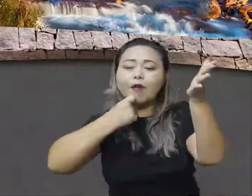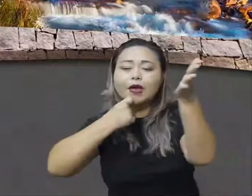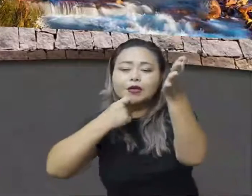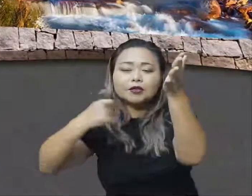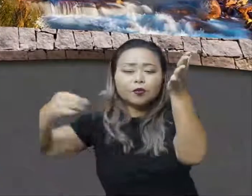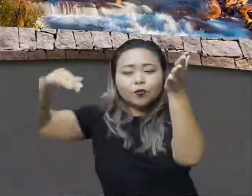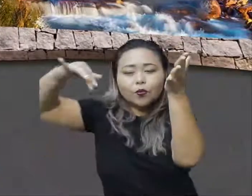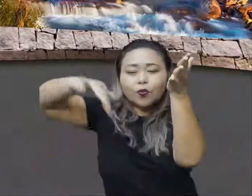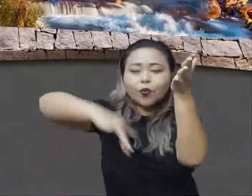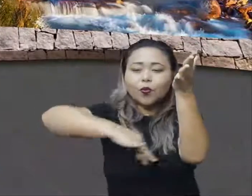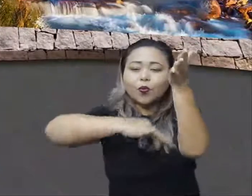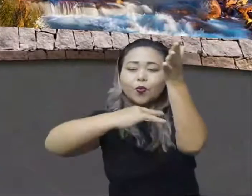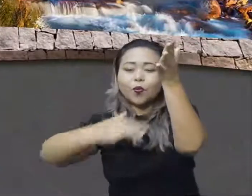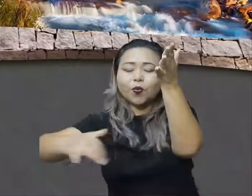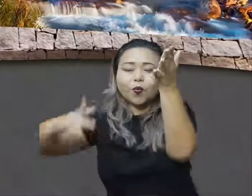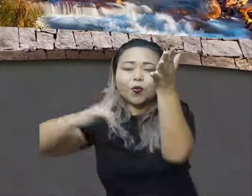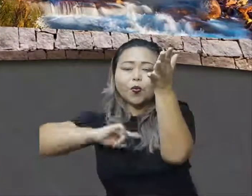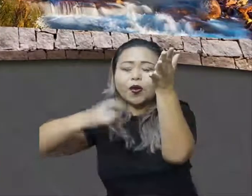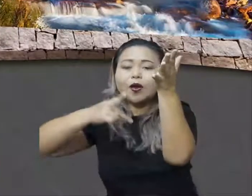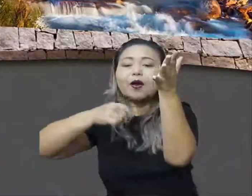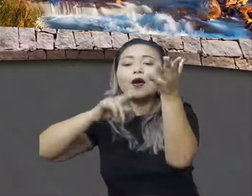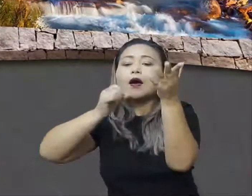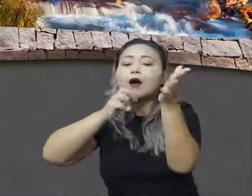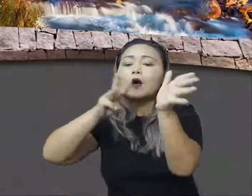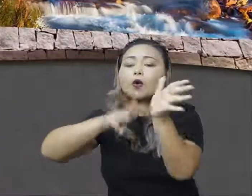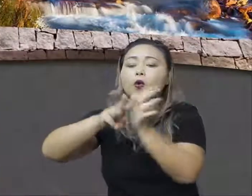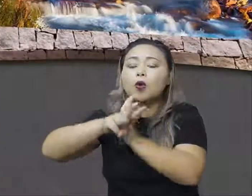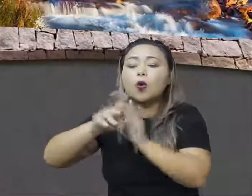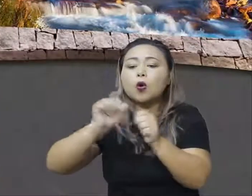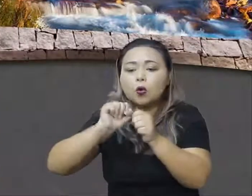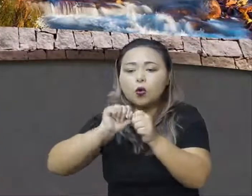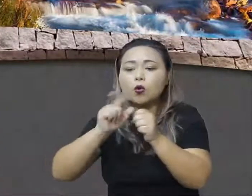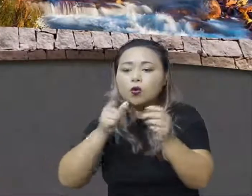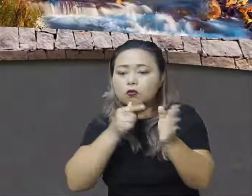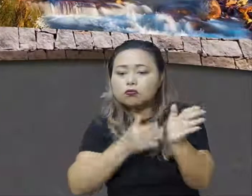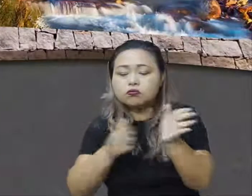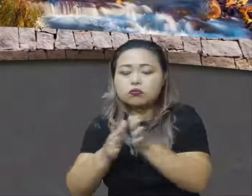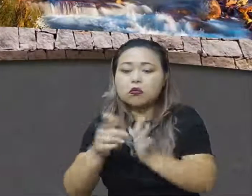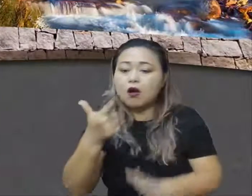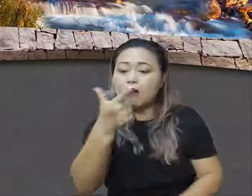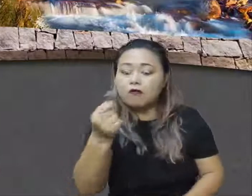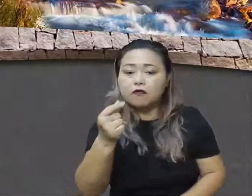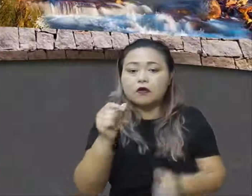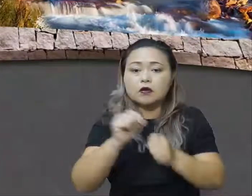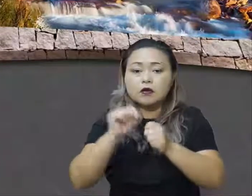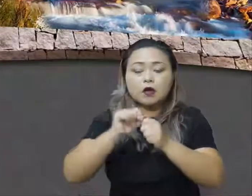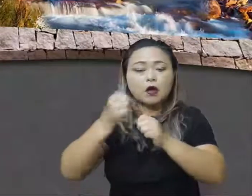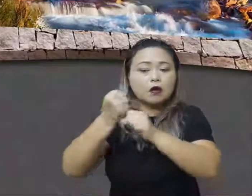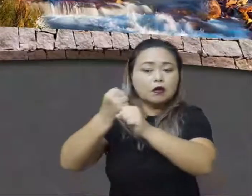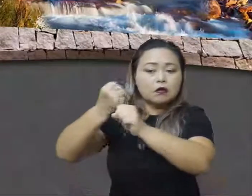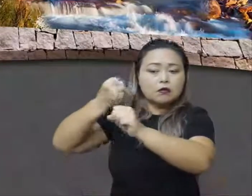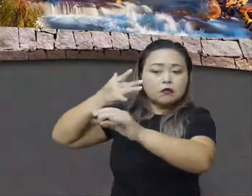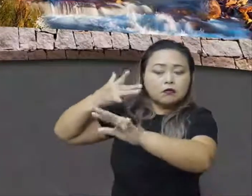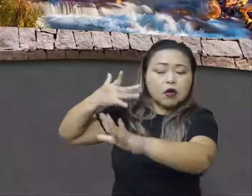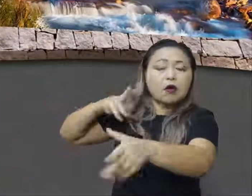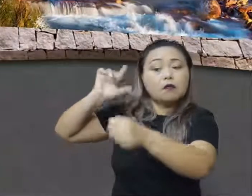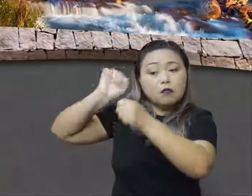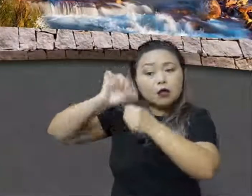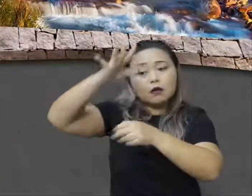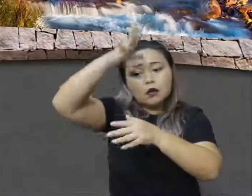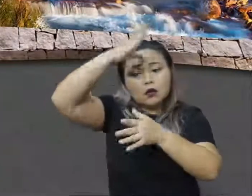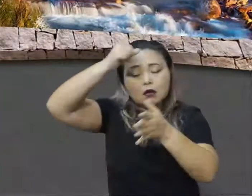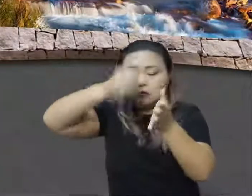mundo. Lembrando que o Rio Madeira está entre os 20 rios mais extensos do mundo, mesmo sendo um afluente do